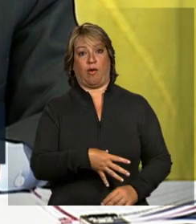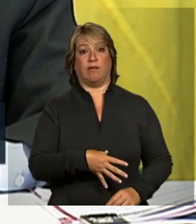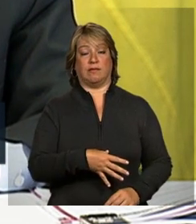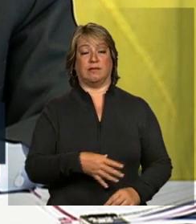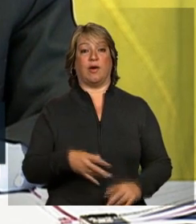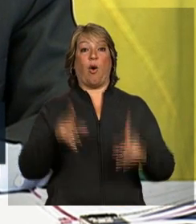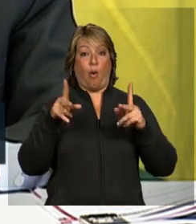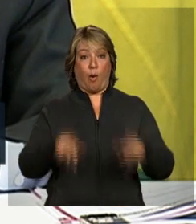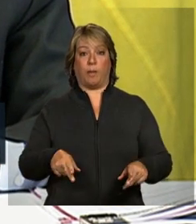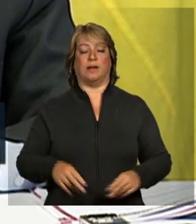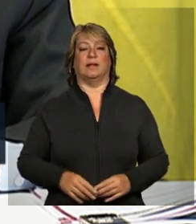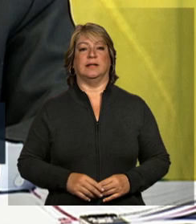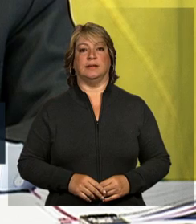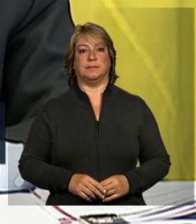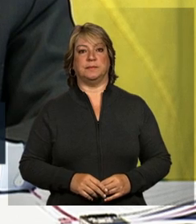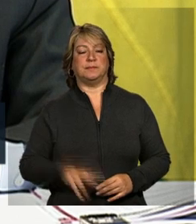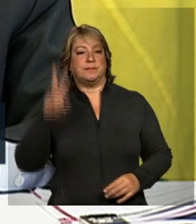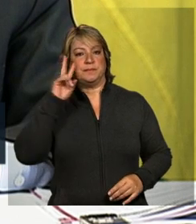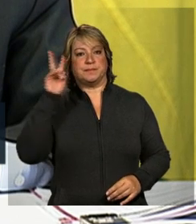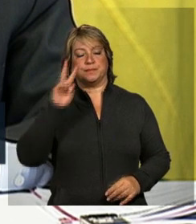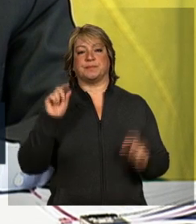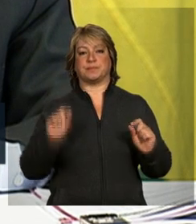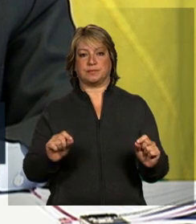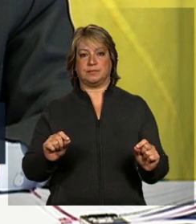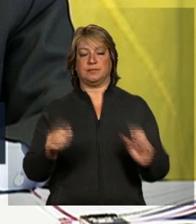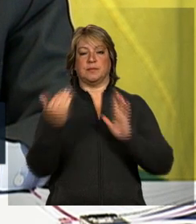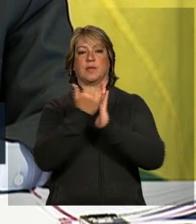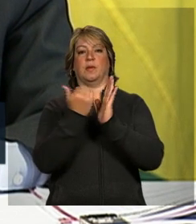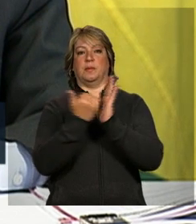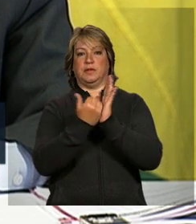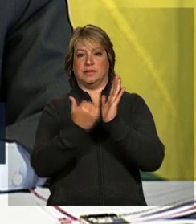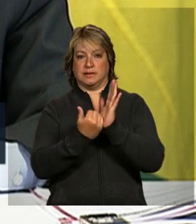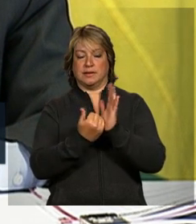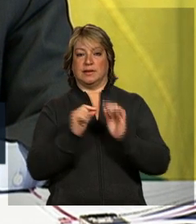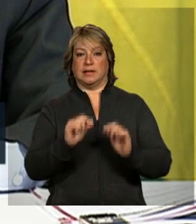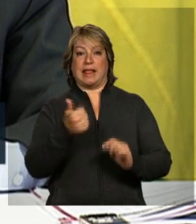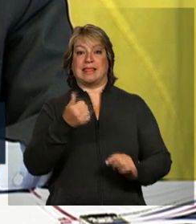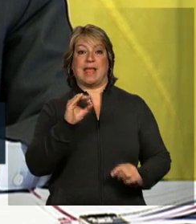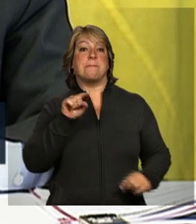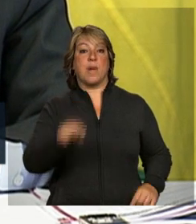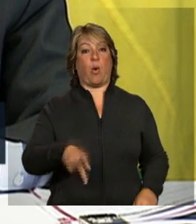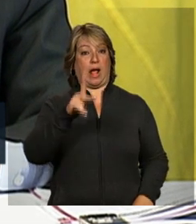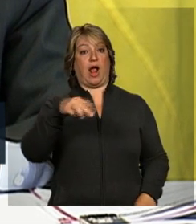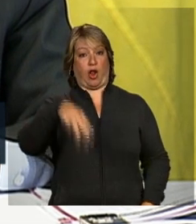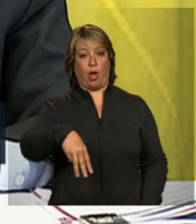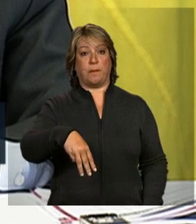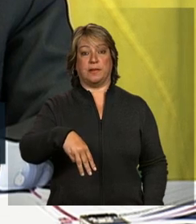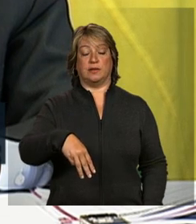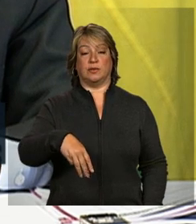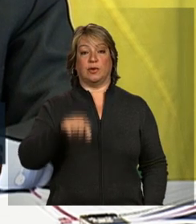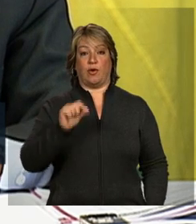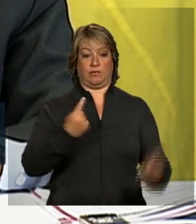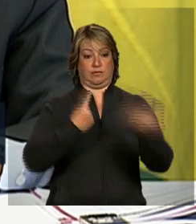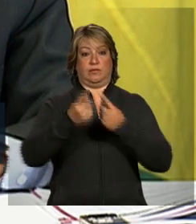como como eh em relação ao programa de 10.000 Km eh